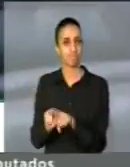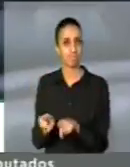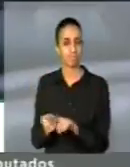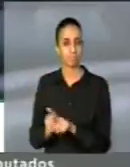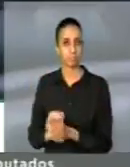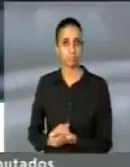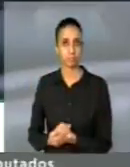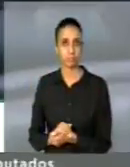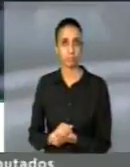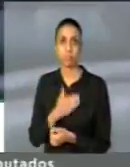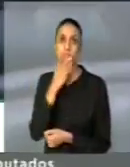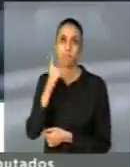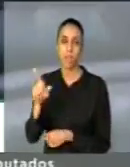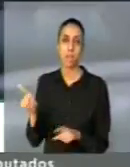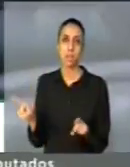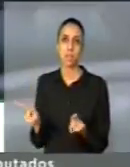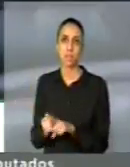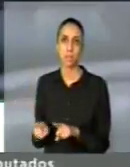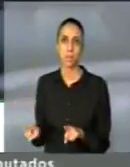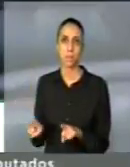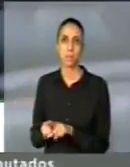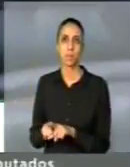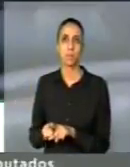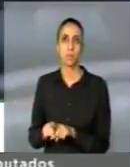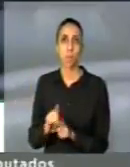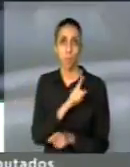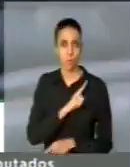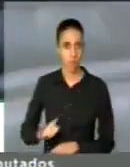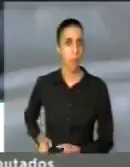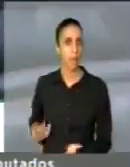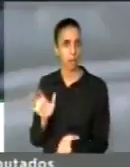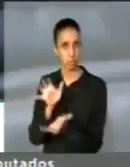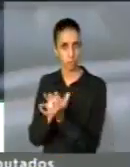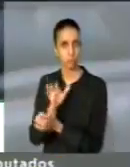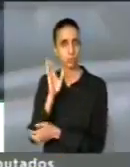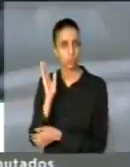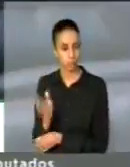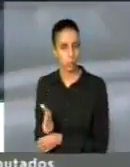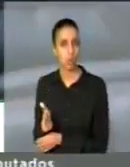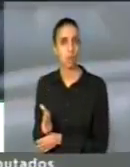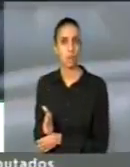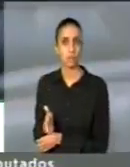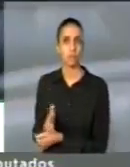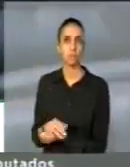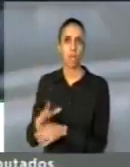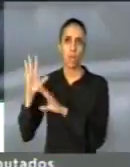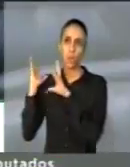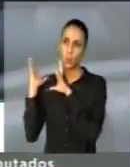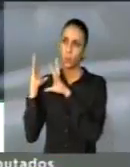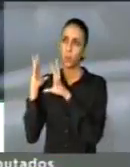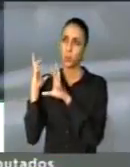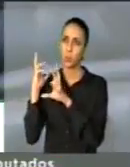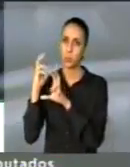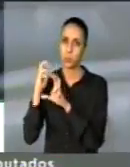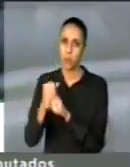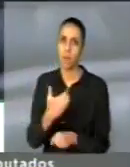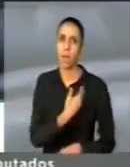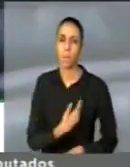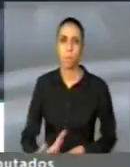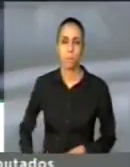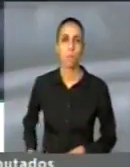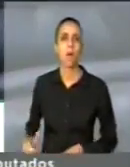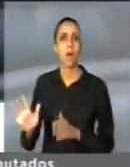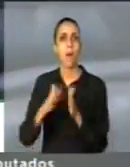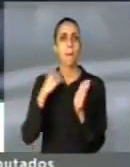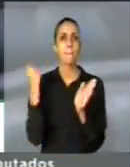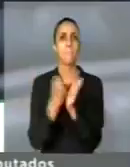e também respondeu também pelo governo do Estado de Pernambuco. Durante toda a sua passagem na vida pública, teve a marca